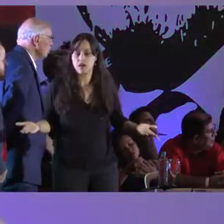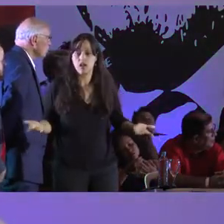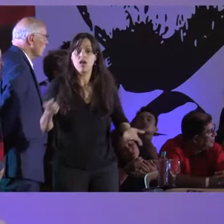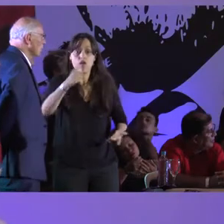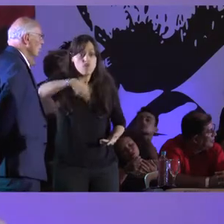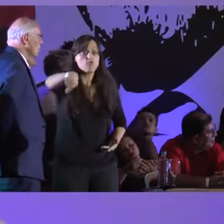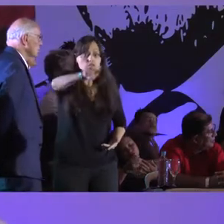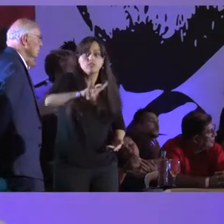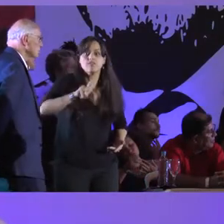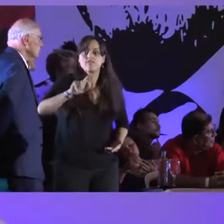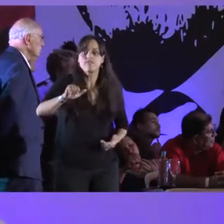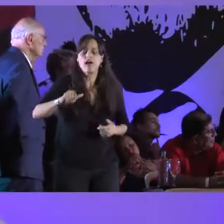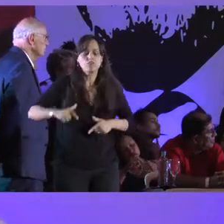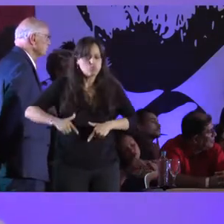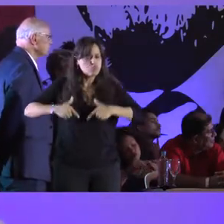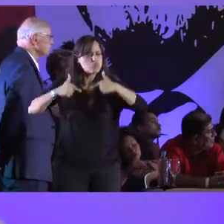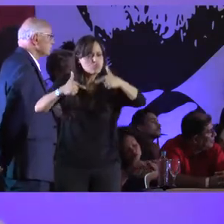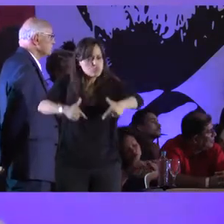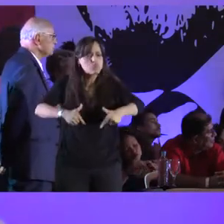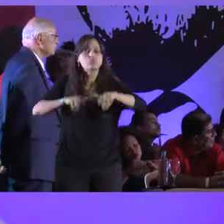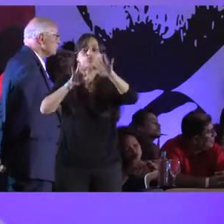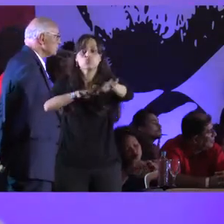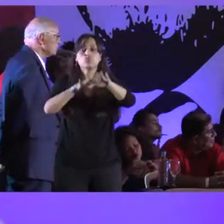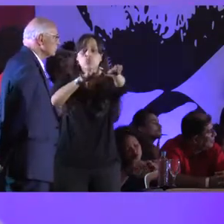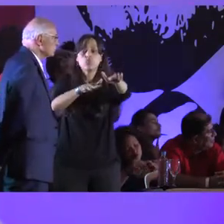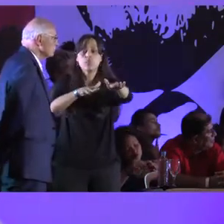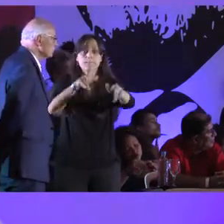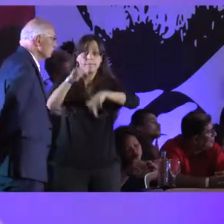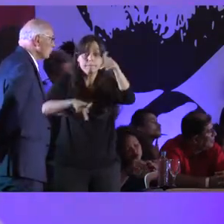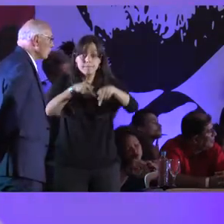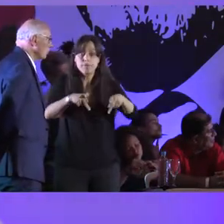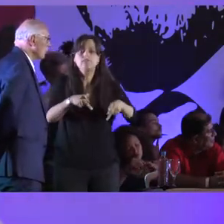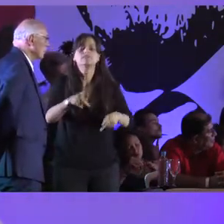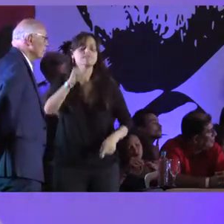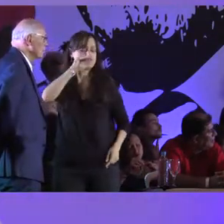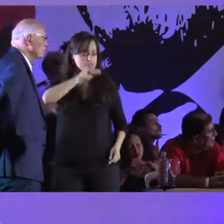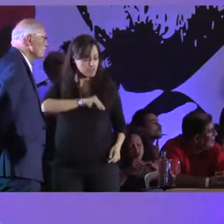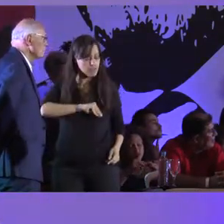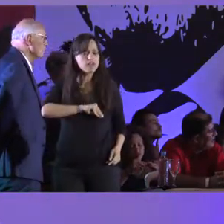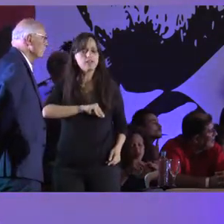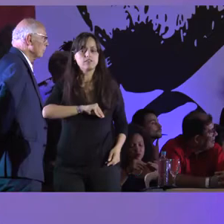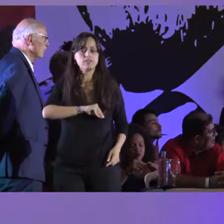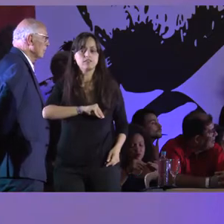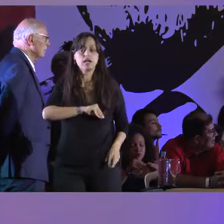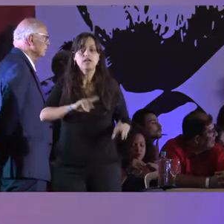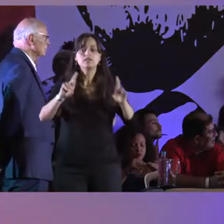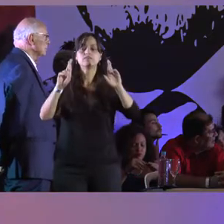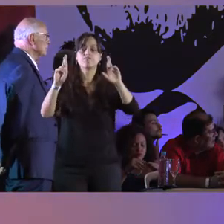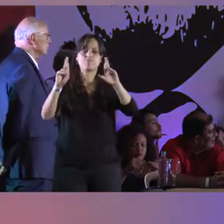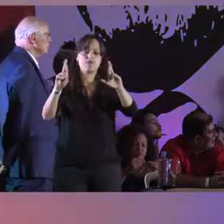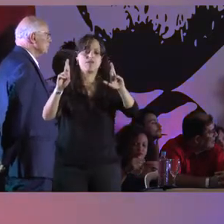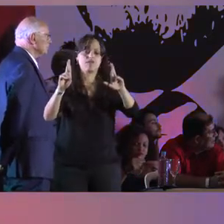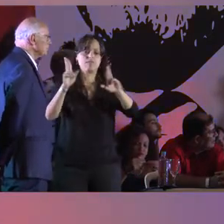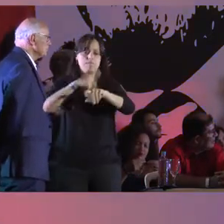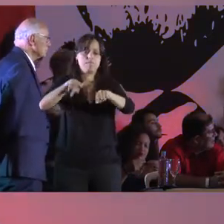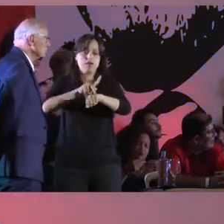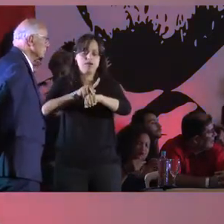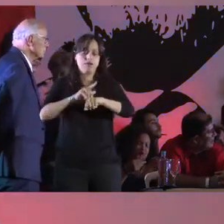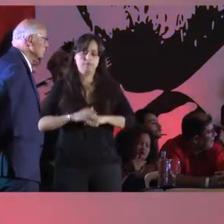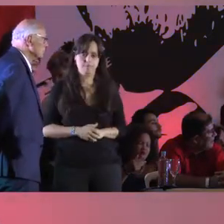casa, para que o povo volte a ter salário, para que o povo possa voltar a ter esperança nesse país e